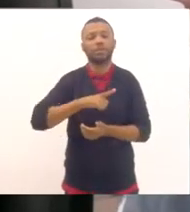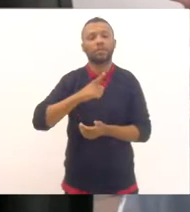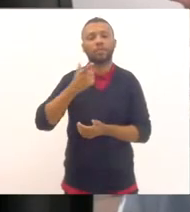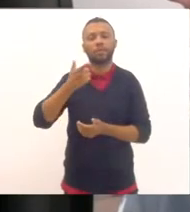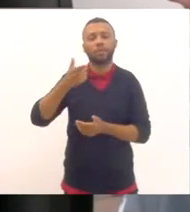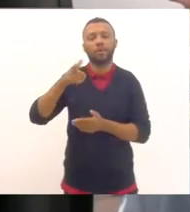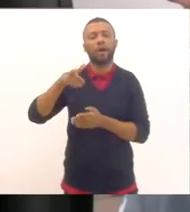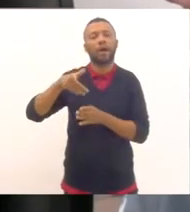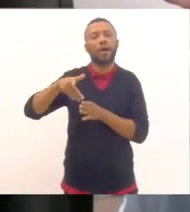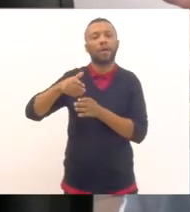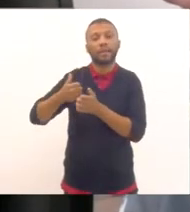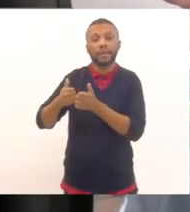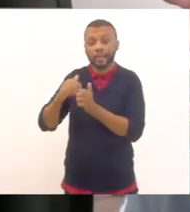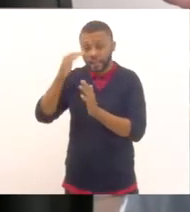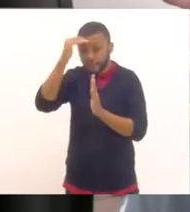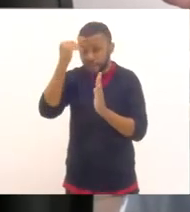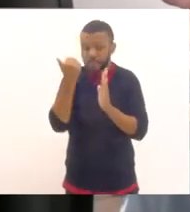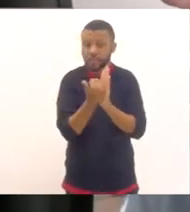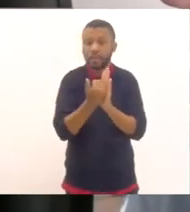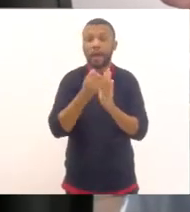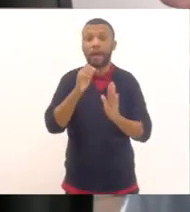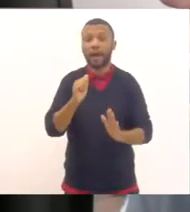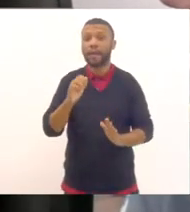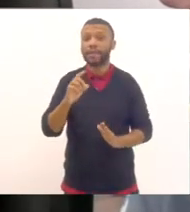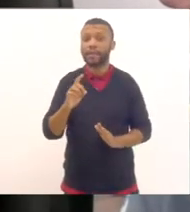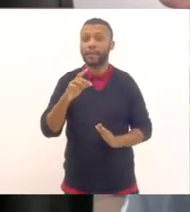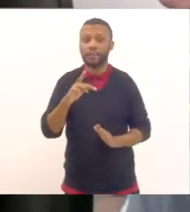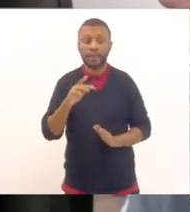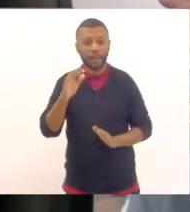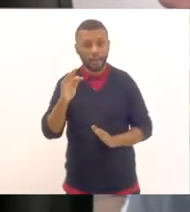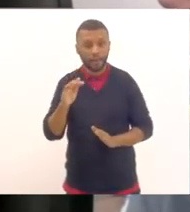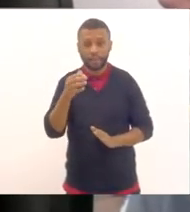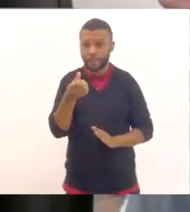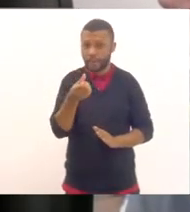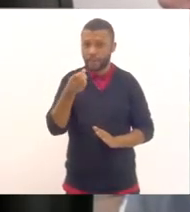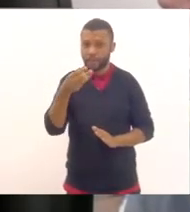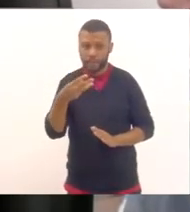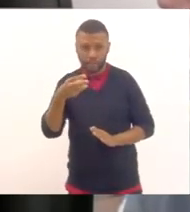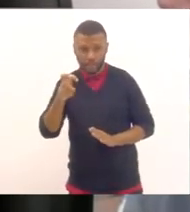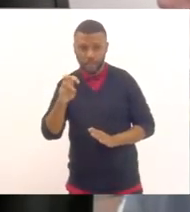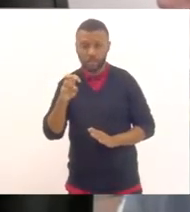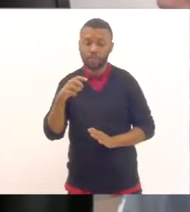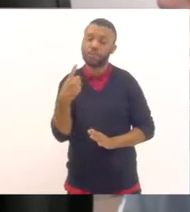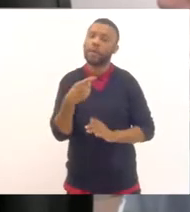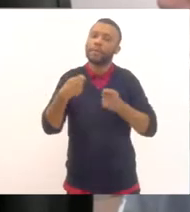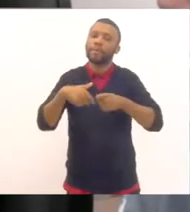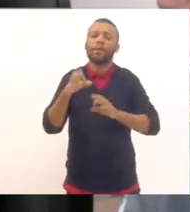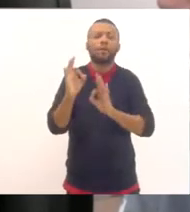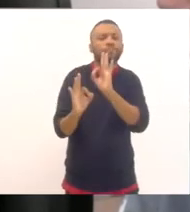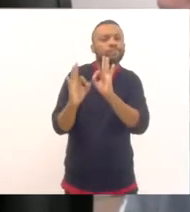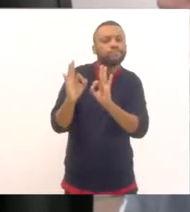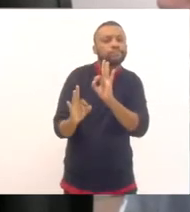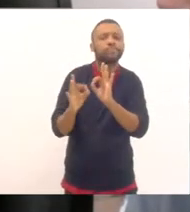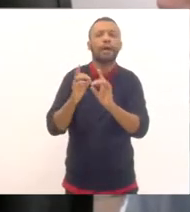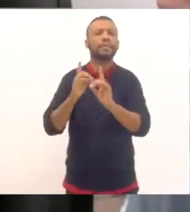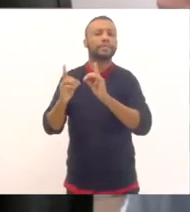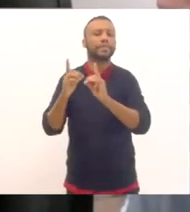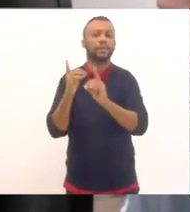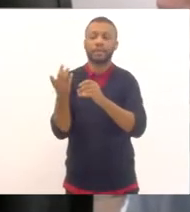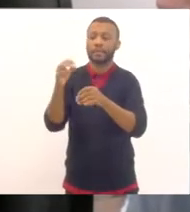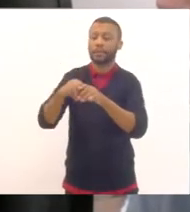dpf né três simples Tem que montar todo uma dinâmica de operações para minimizar os riscos de ó por isso essa essa esse efetivo